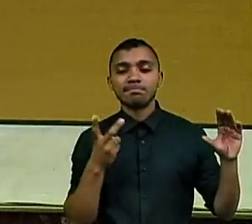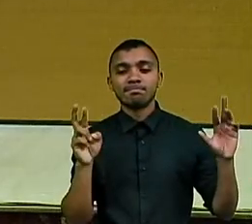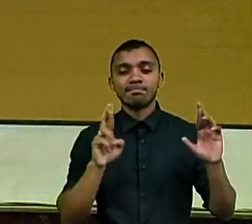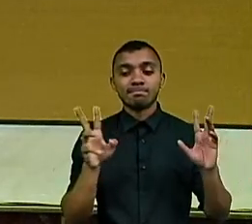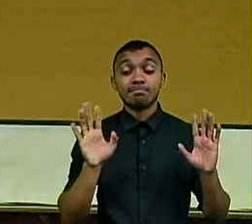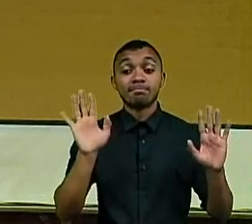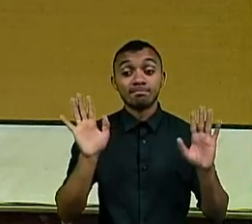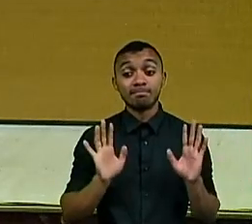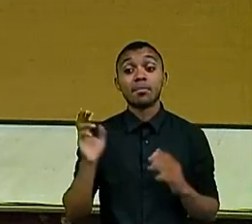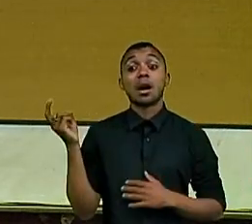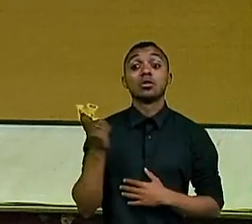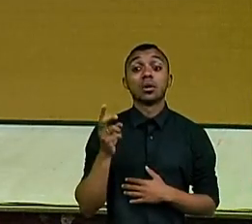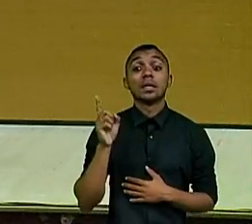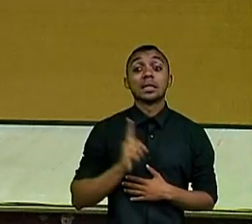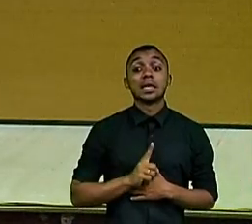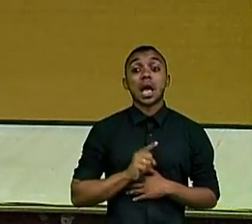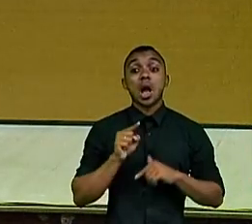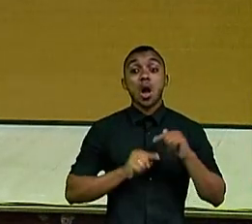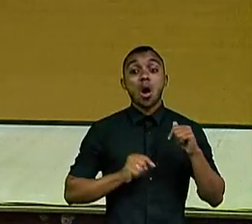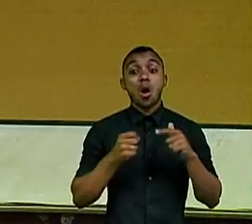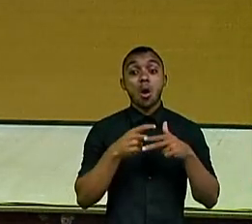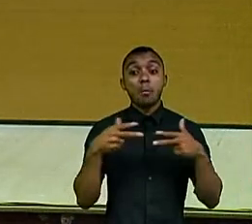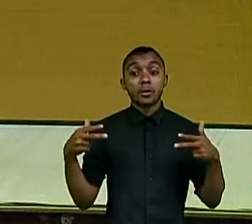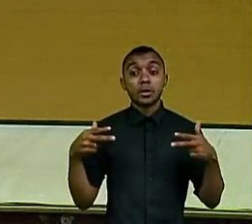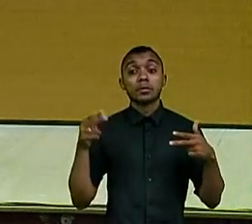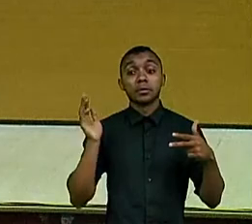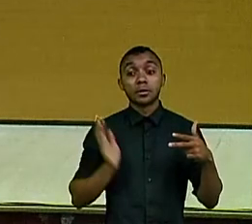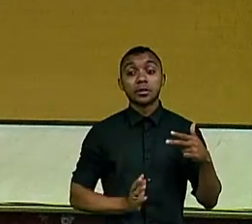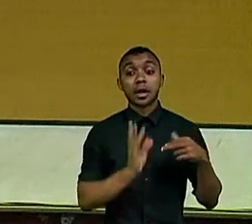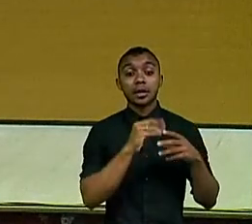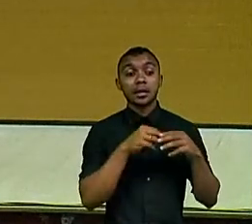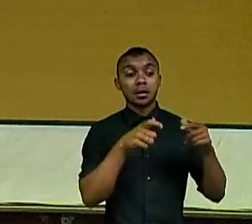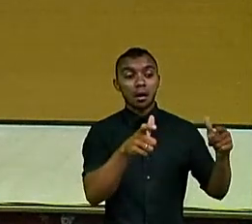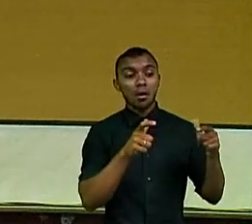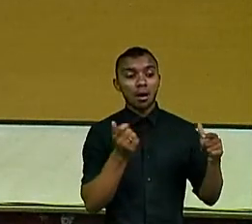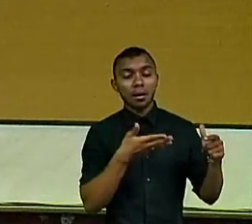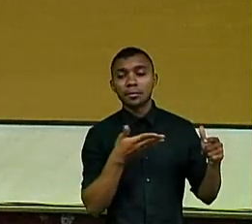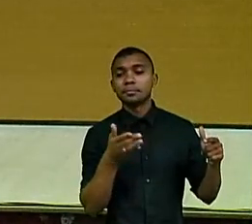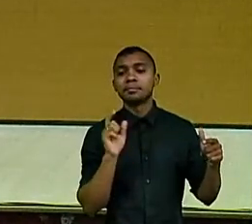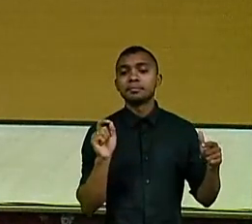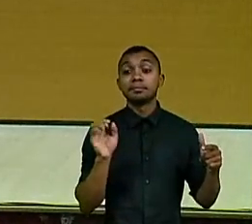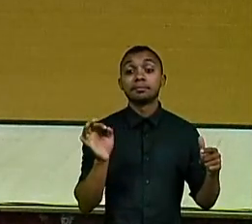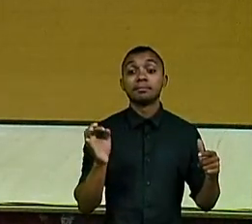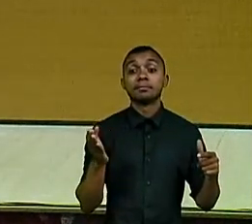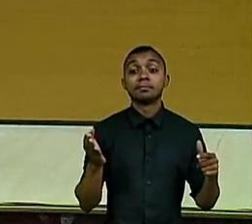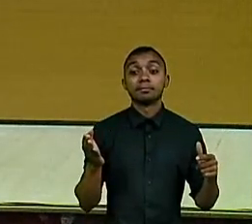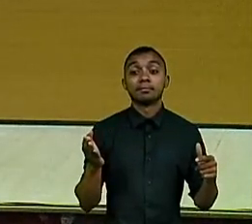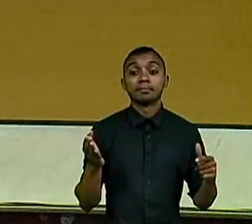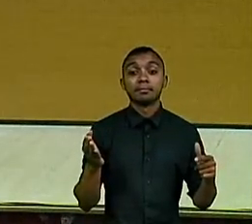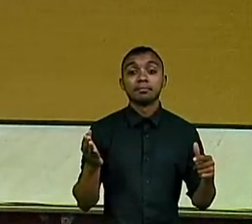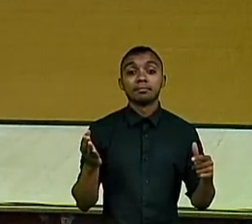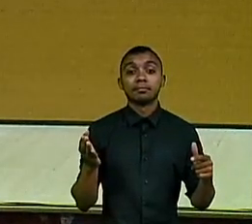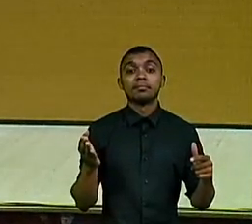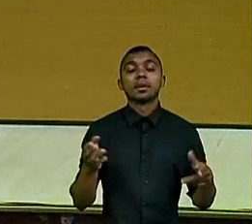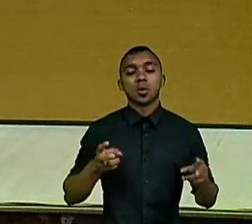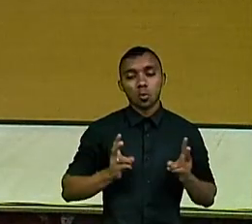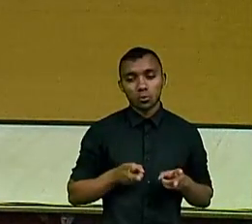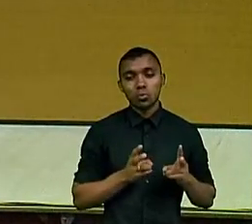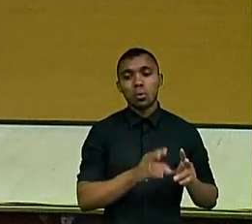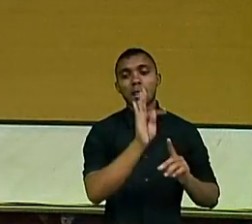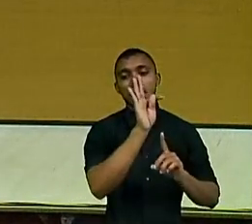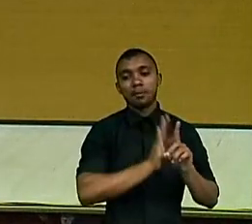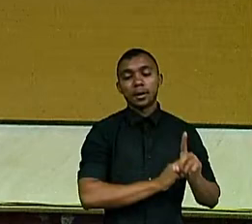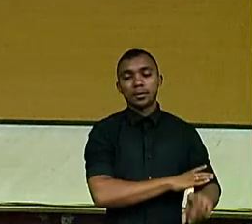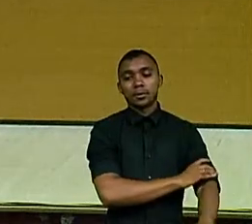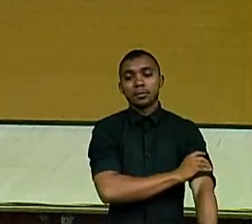serem objetos inanimados e estarem no mesmo ambiente eles estão a uma mesma temperatura